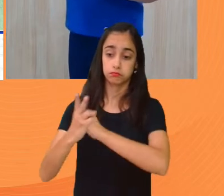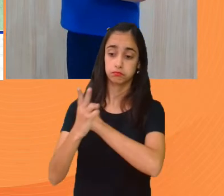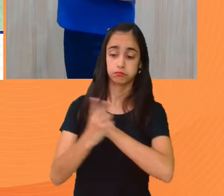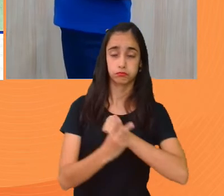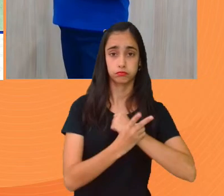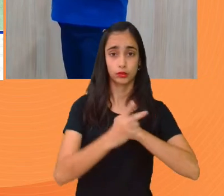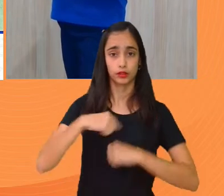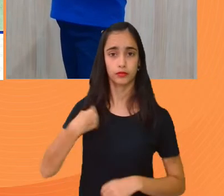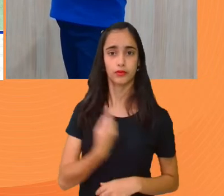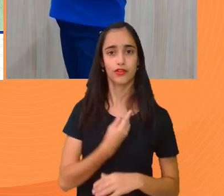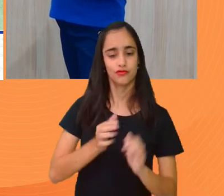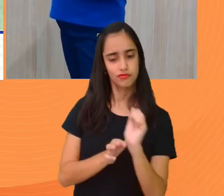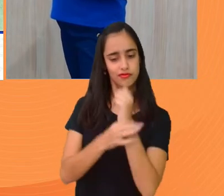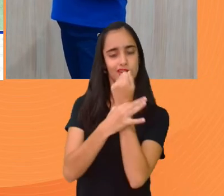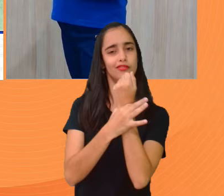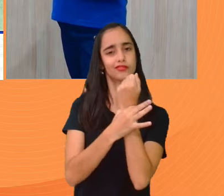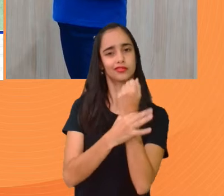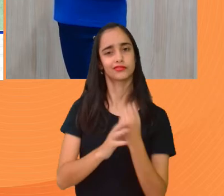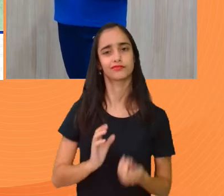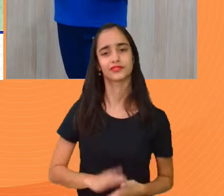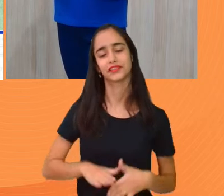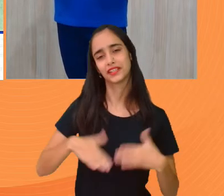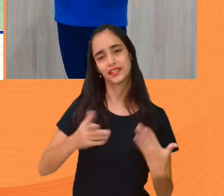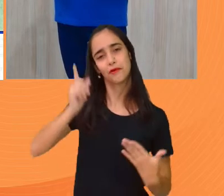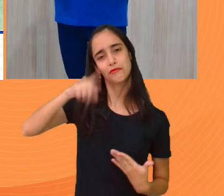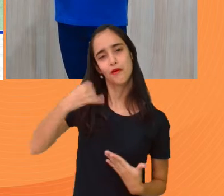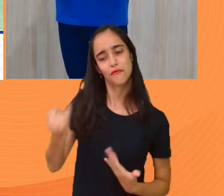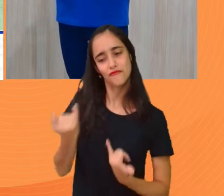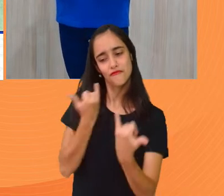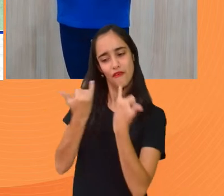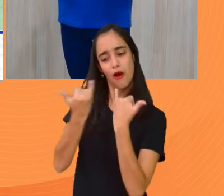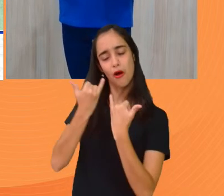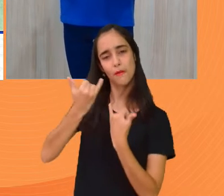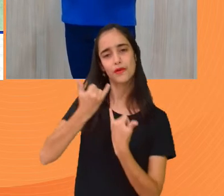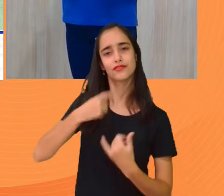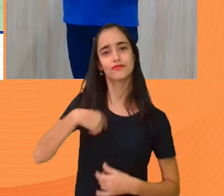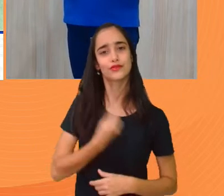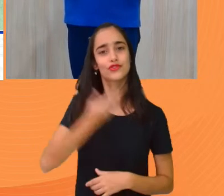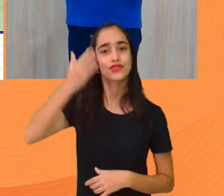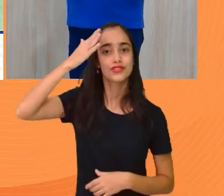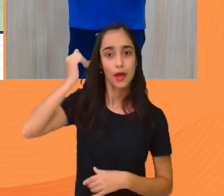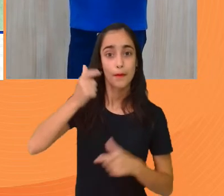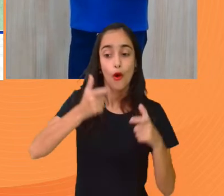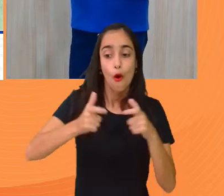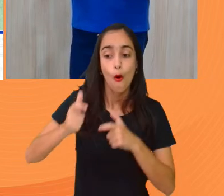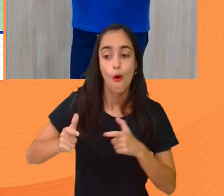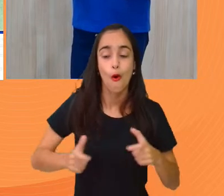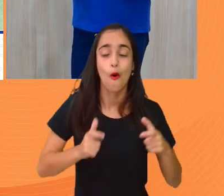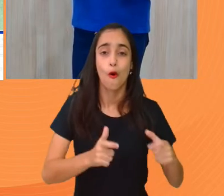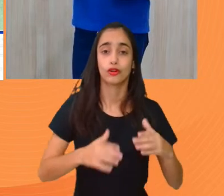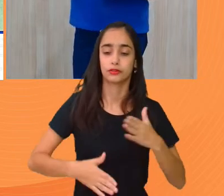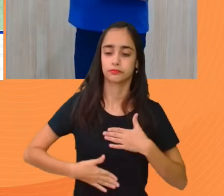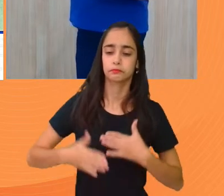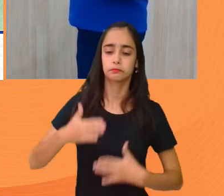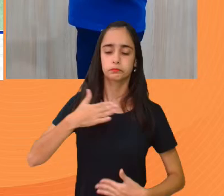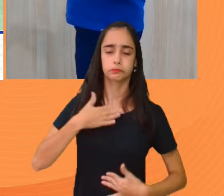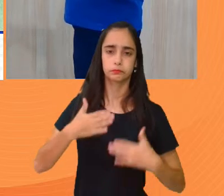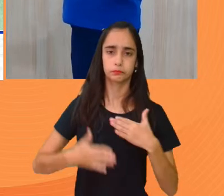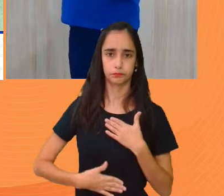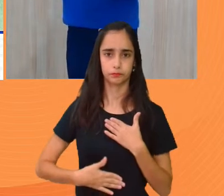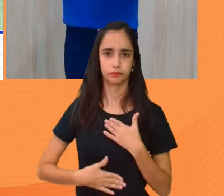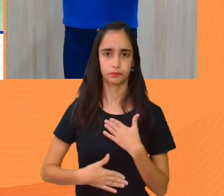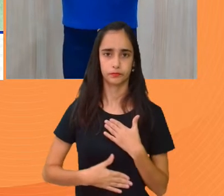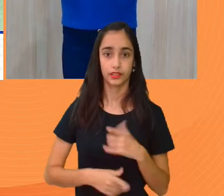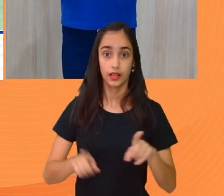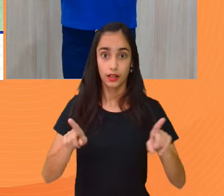fica mais uma informação para a gente saber onde estão localizados. Não esquecendo que a pele seria o